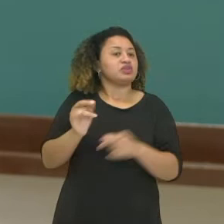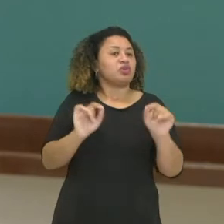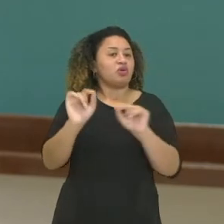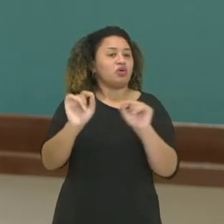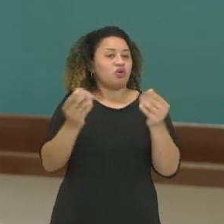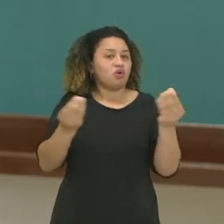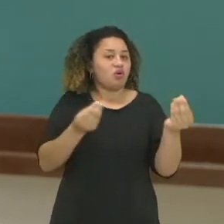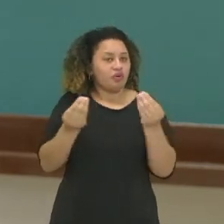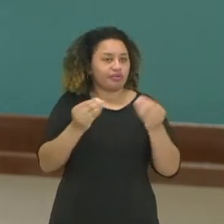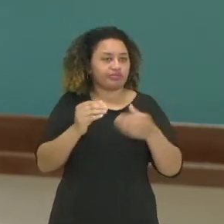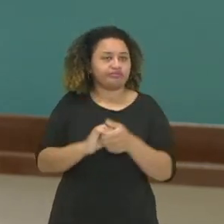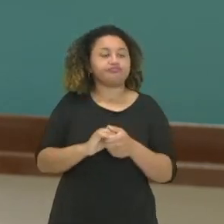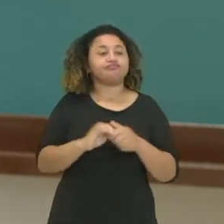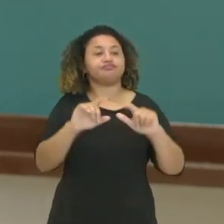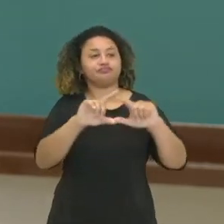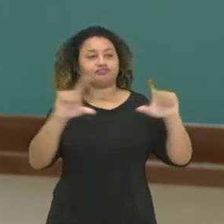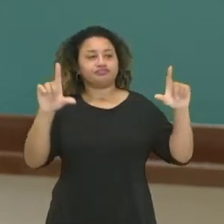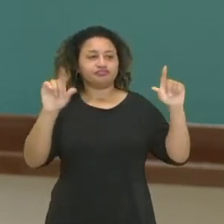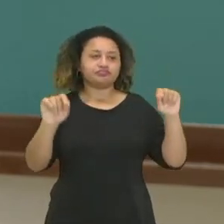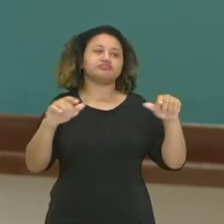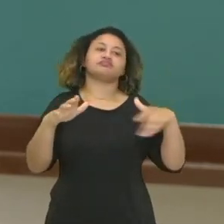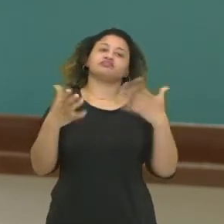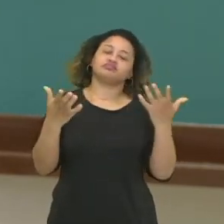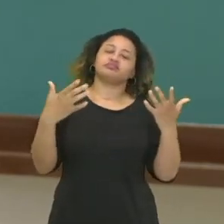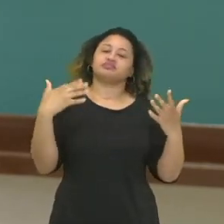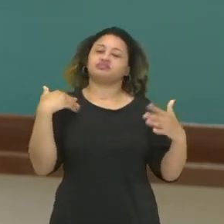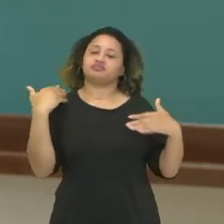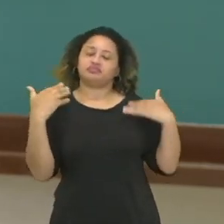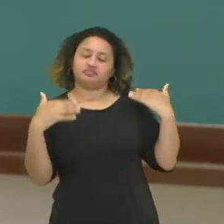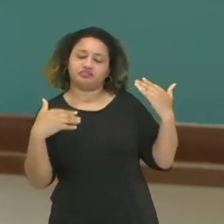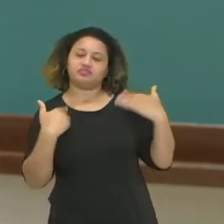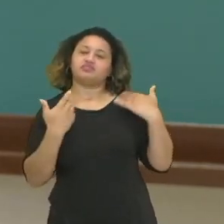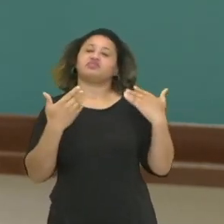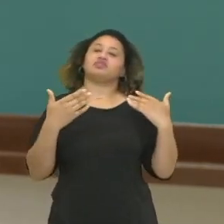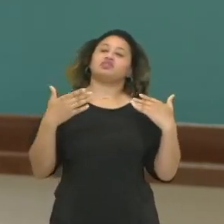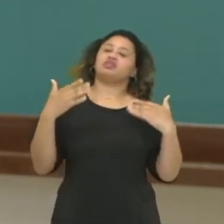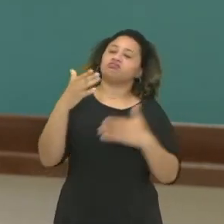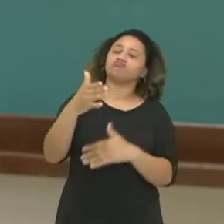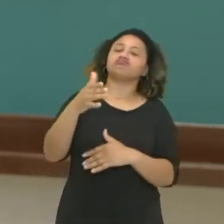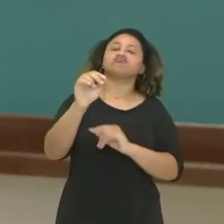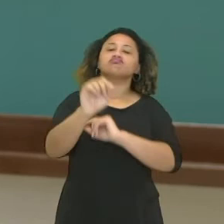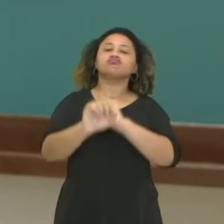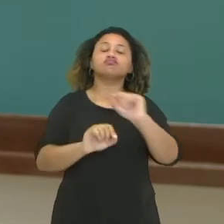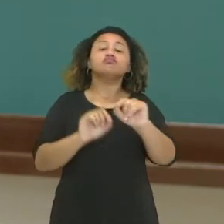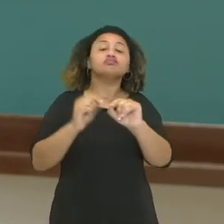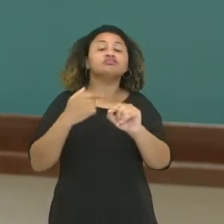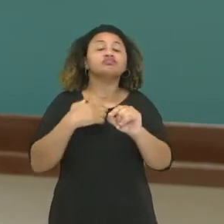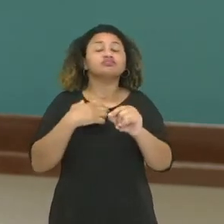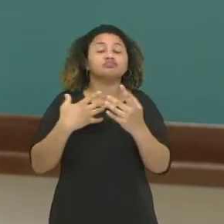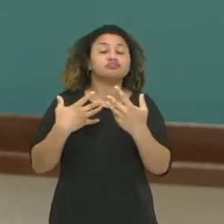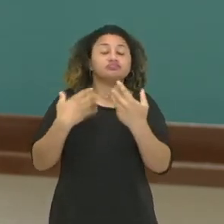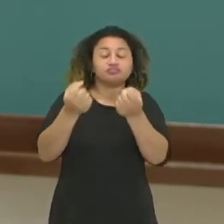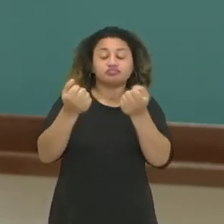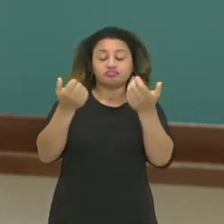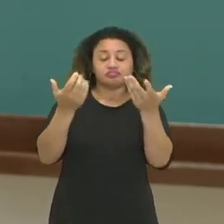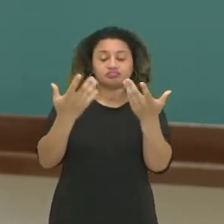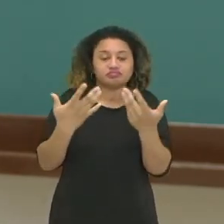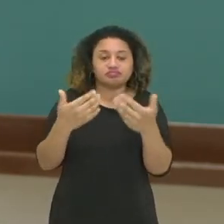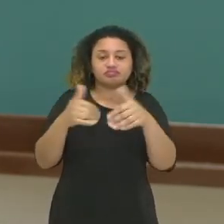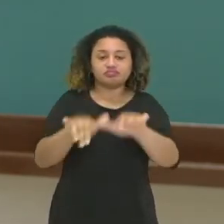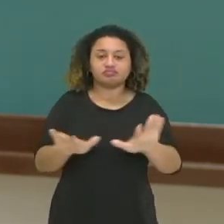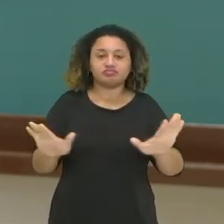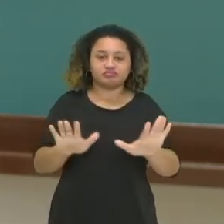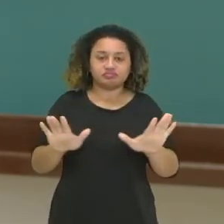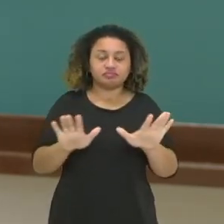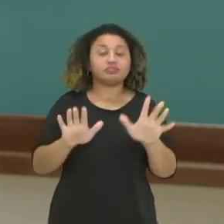ó, estando a passear, entrou a bracejar, eu deixei-me estar. Então, para achar o